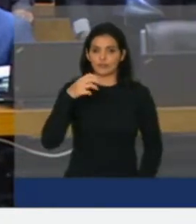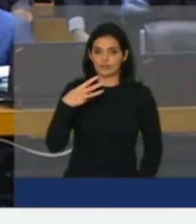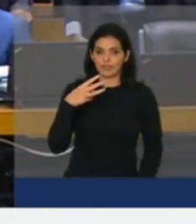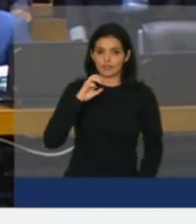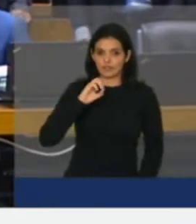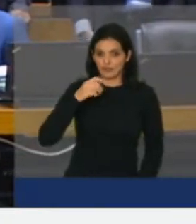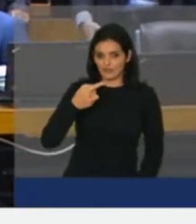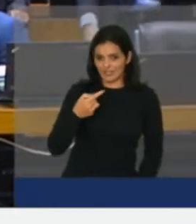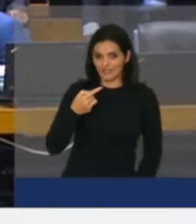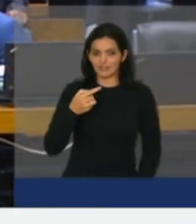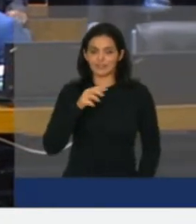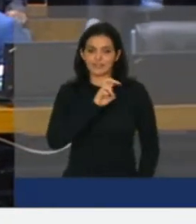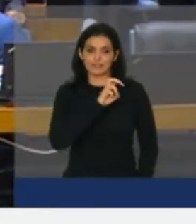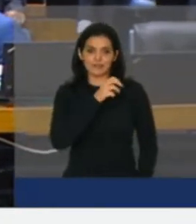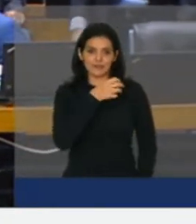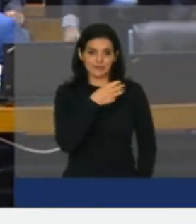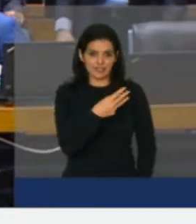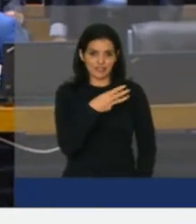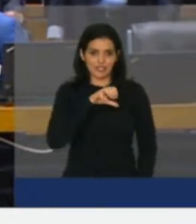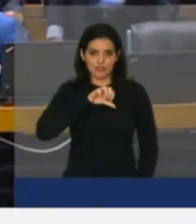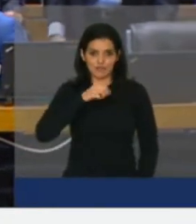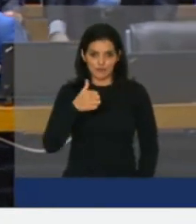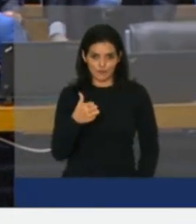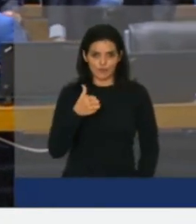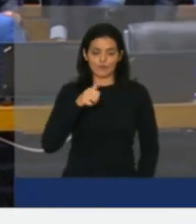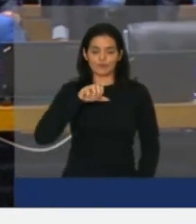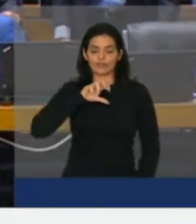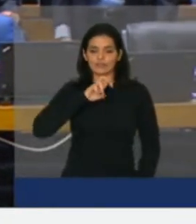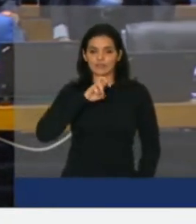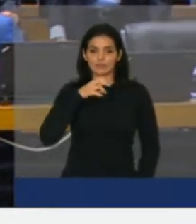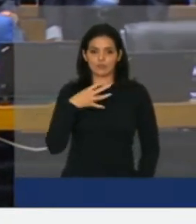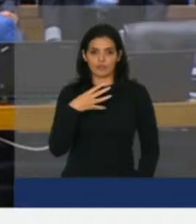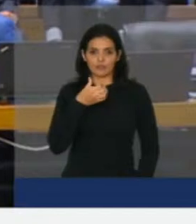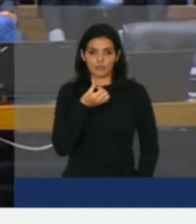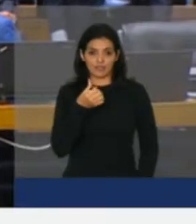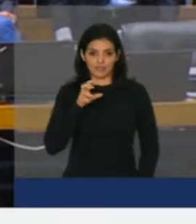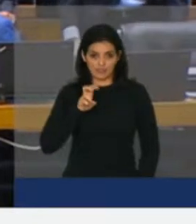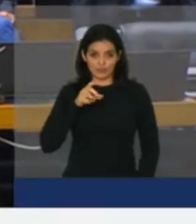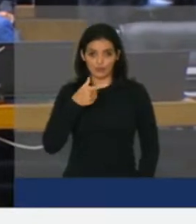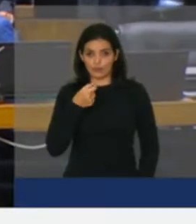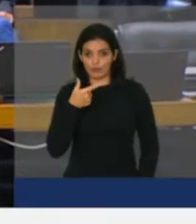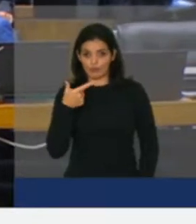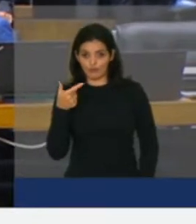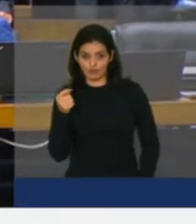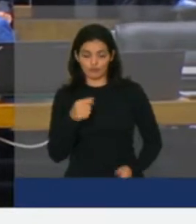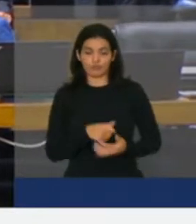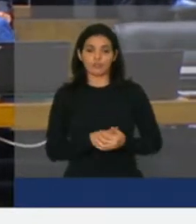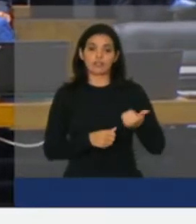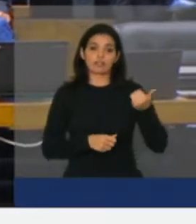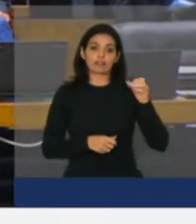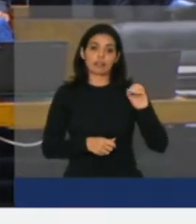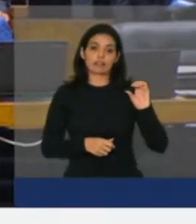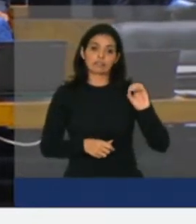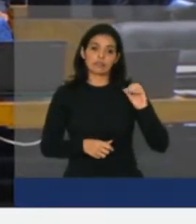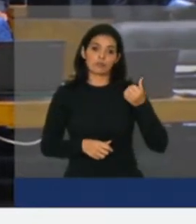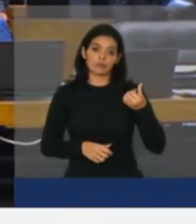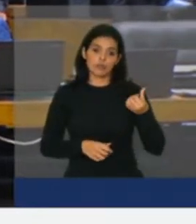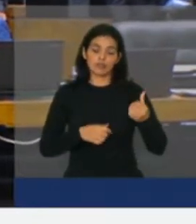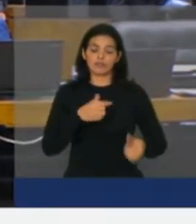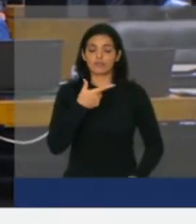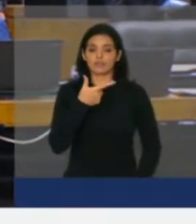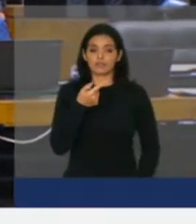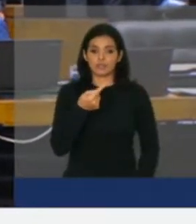5307, 5391 e 5465 de 20, 1006 de 21, 2750 de